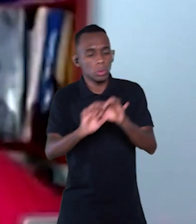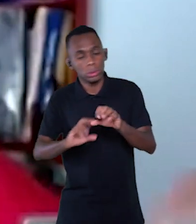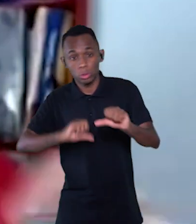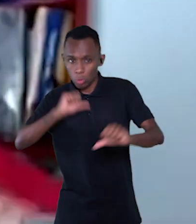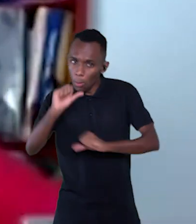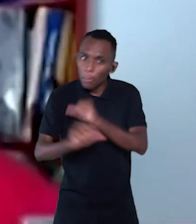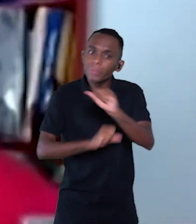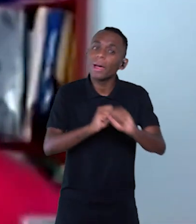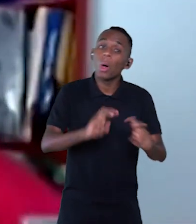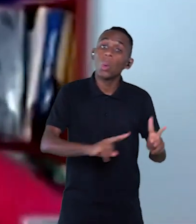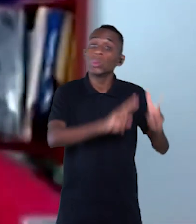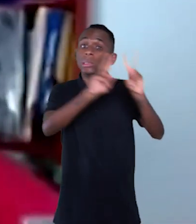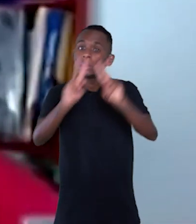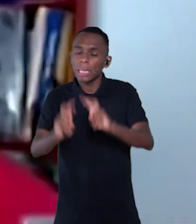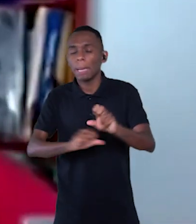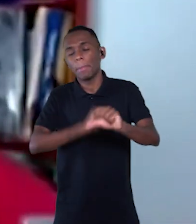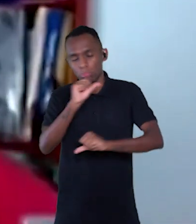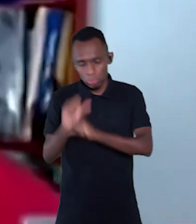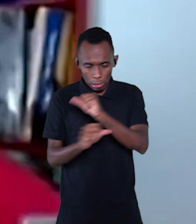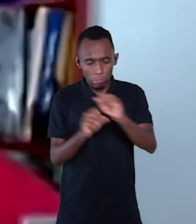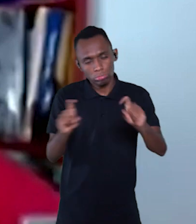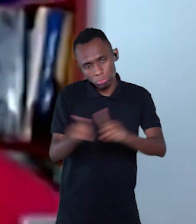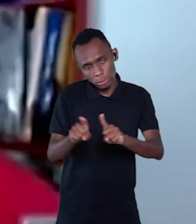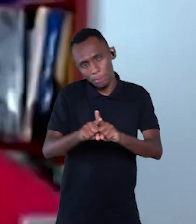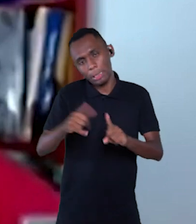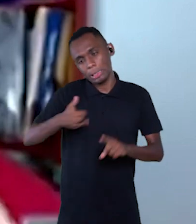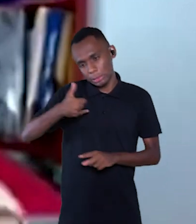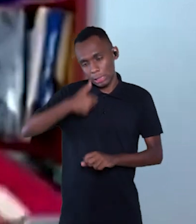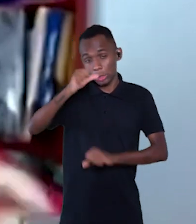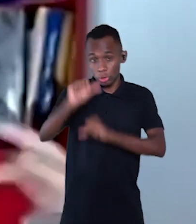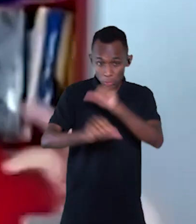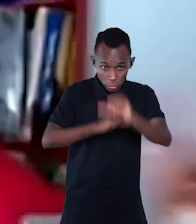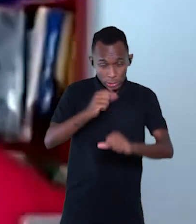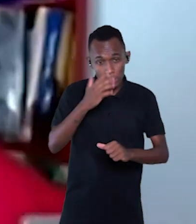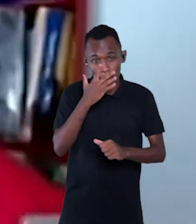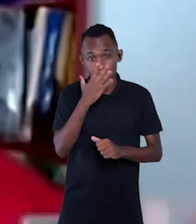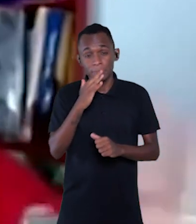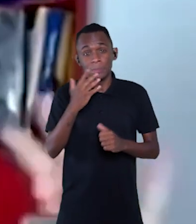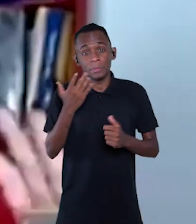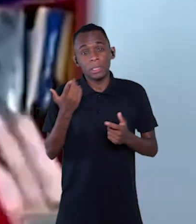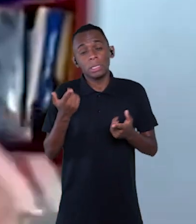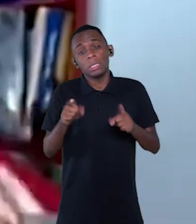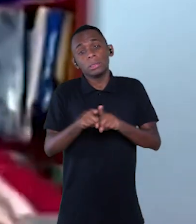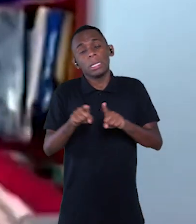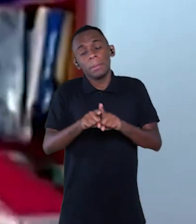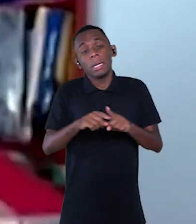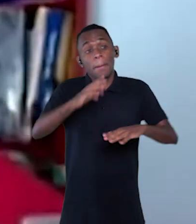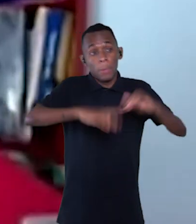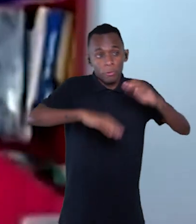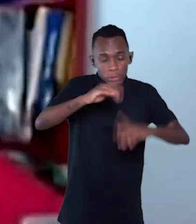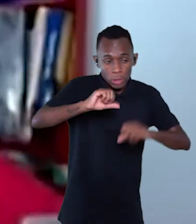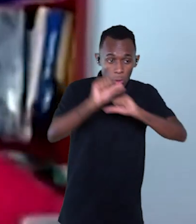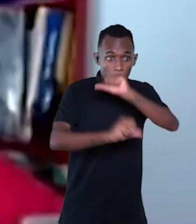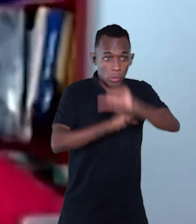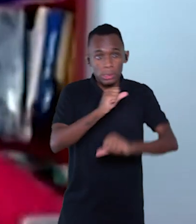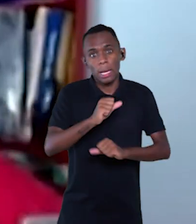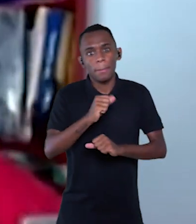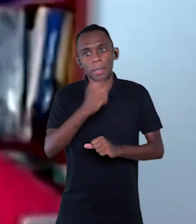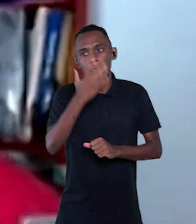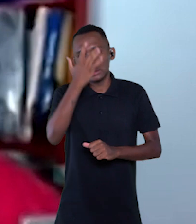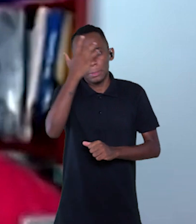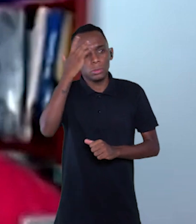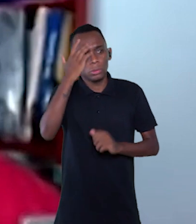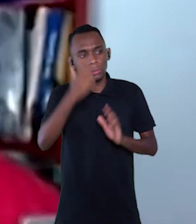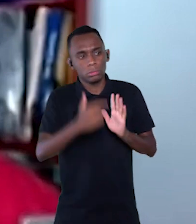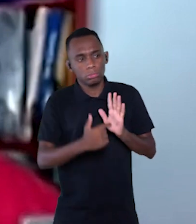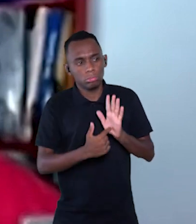de mudar o assunto, ou de mudar a idade, o grau de parentesco, a profissão, para que essa pessoa não possa